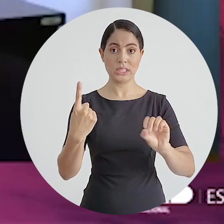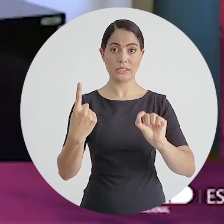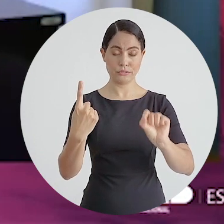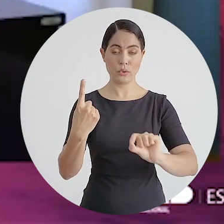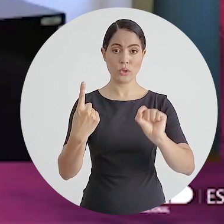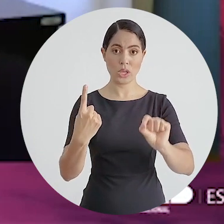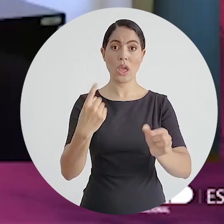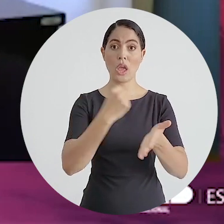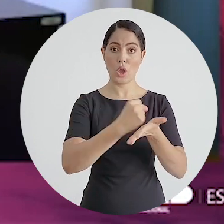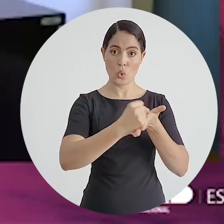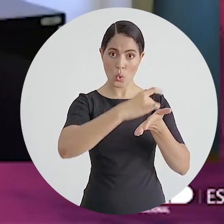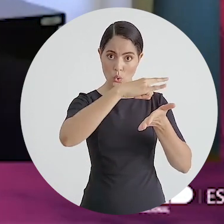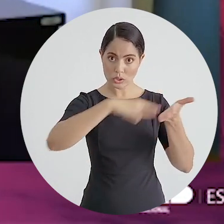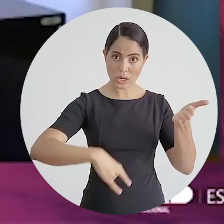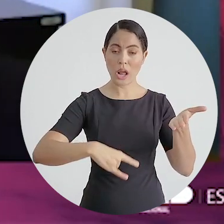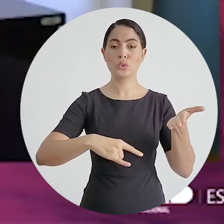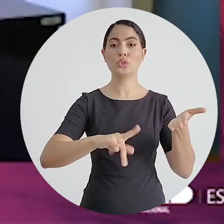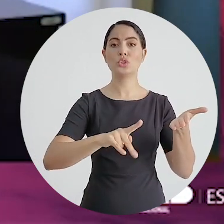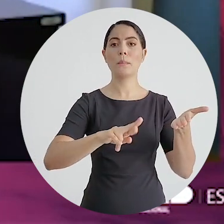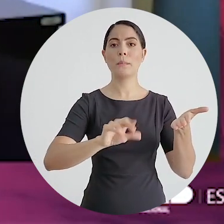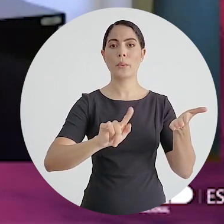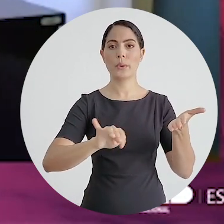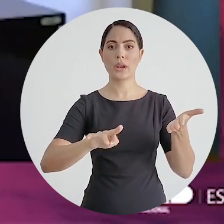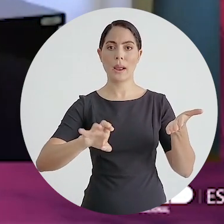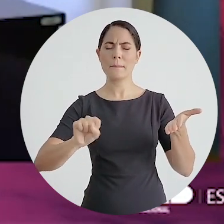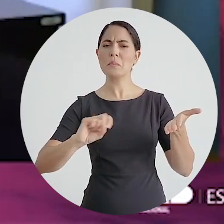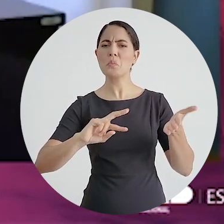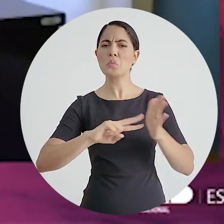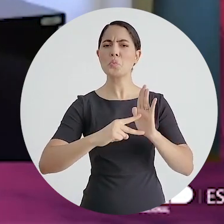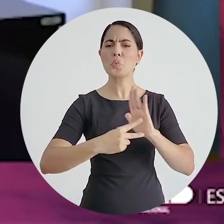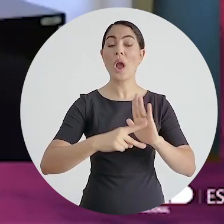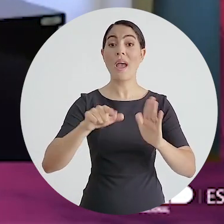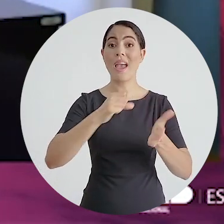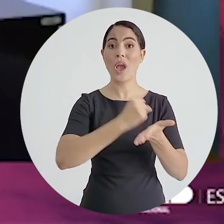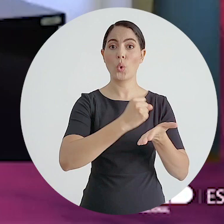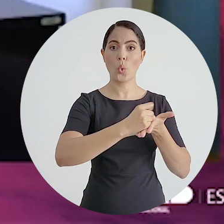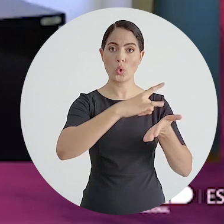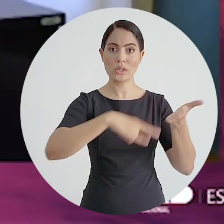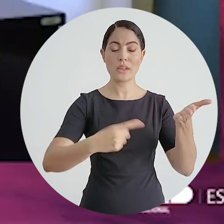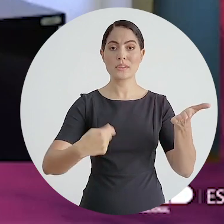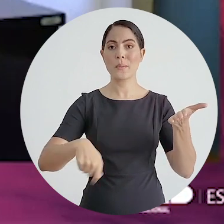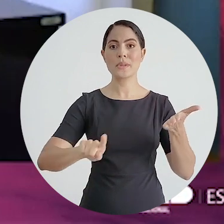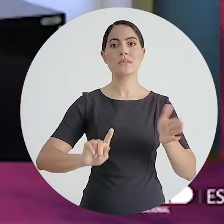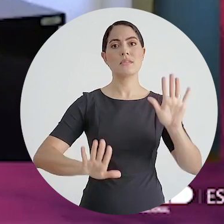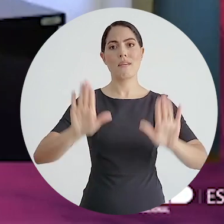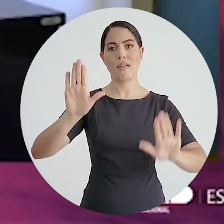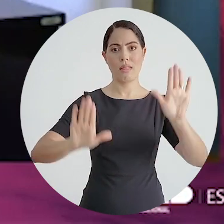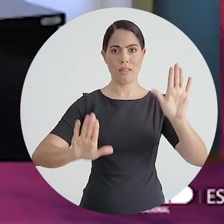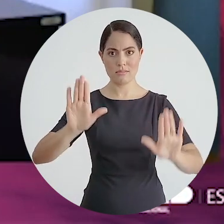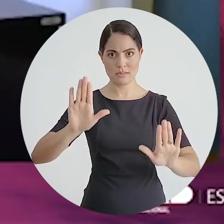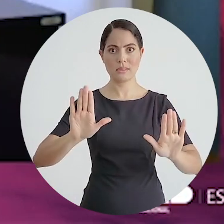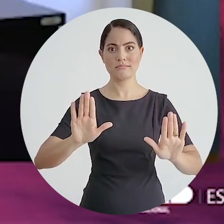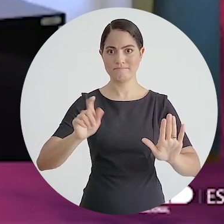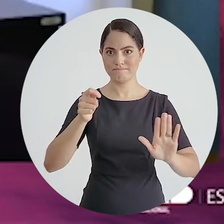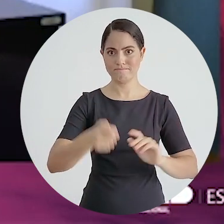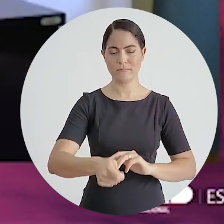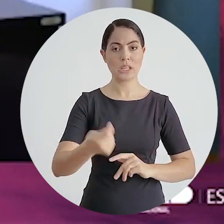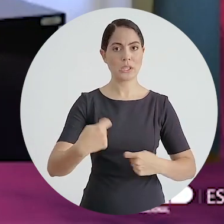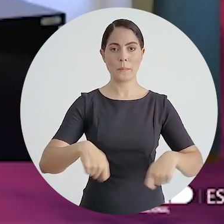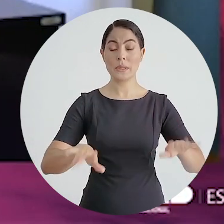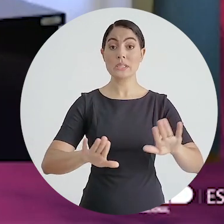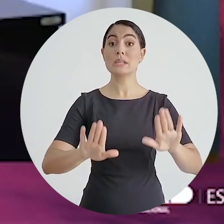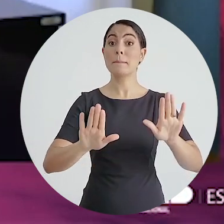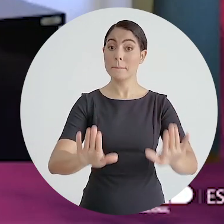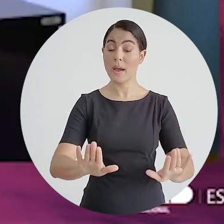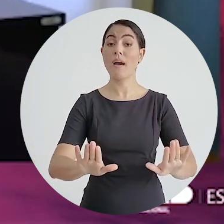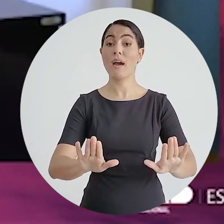que diz respeito aos contratos de programa. Os contratos de programa são aqueles contratos que são celebrados sem licitação.